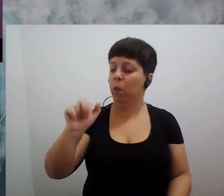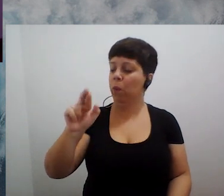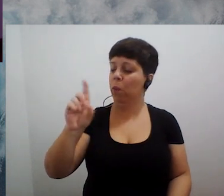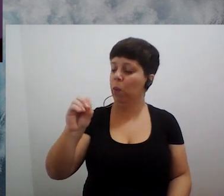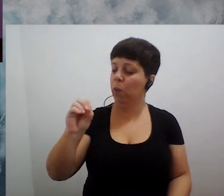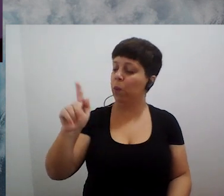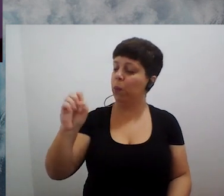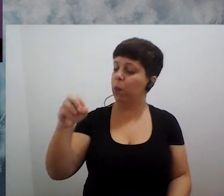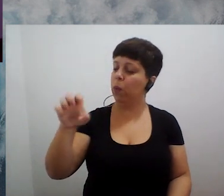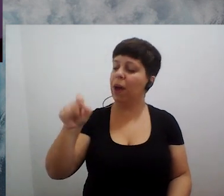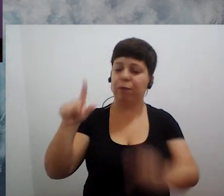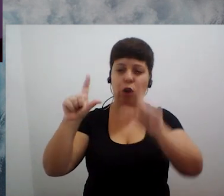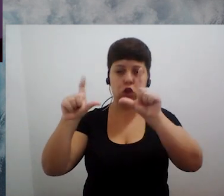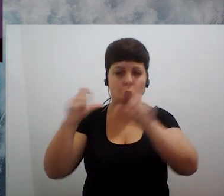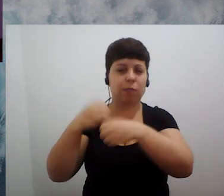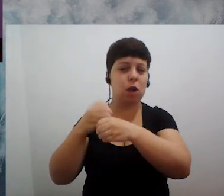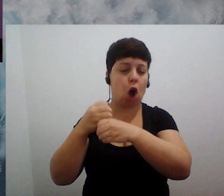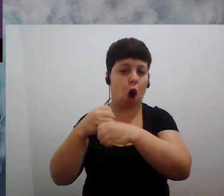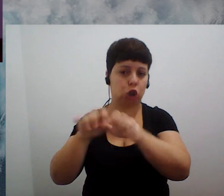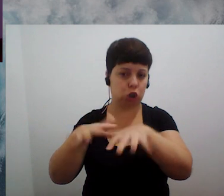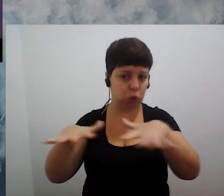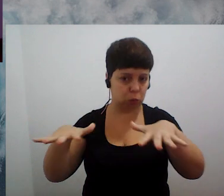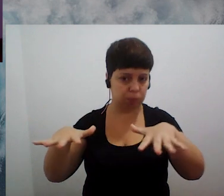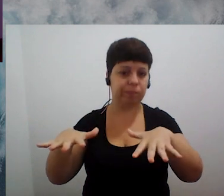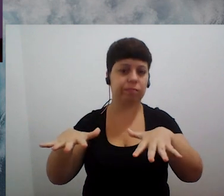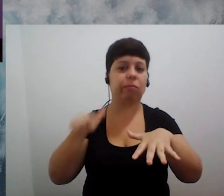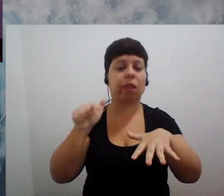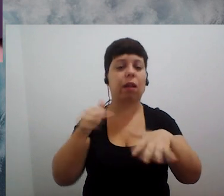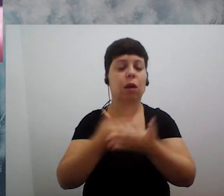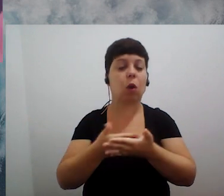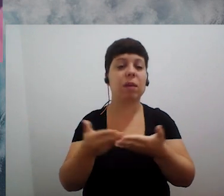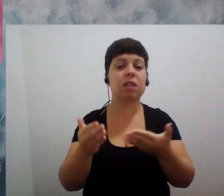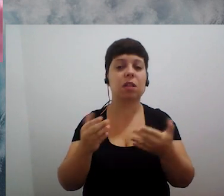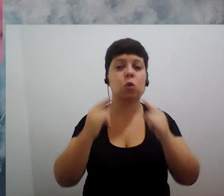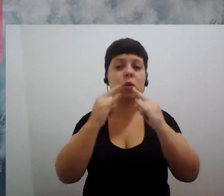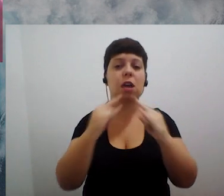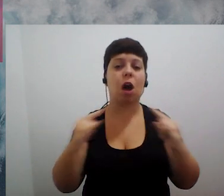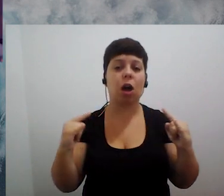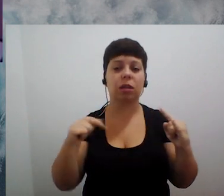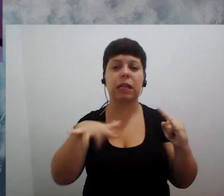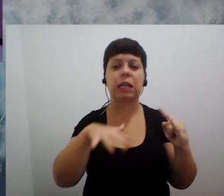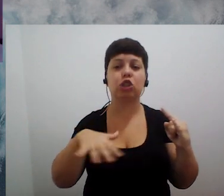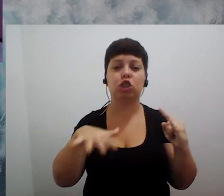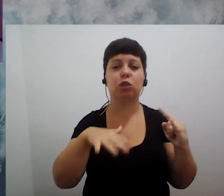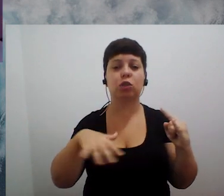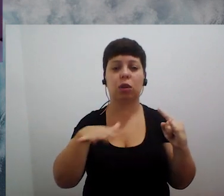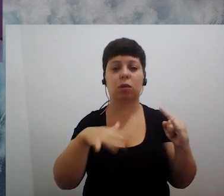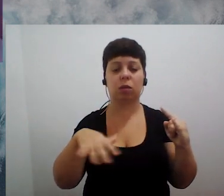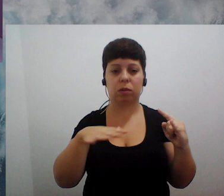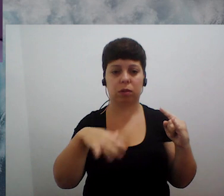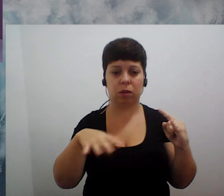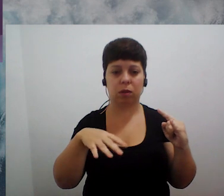o Ricardo Gomes, que é um fotógrafo, um biólogo marinho, está até inaugurando um quiosque ali na